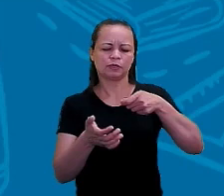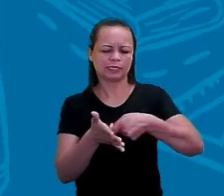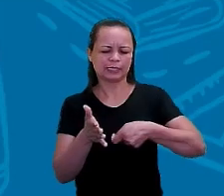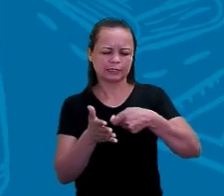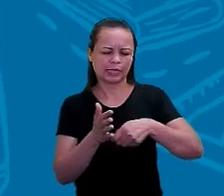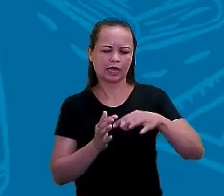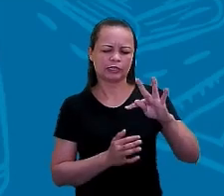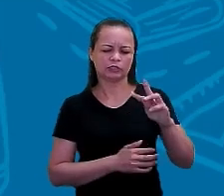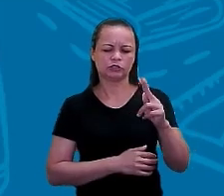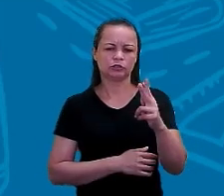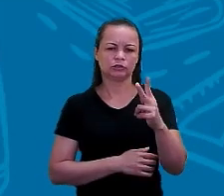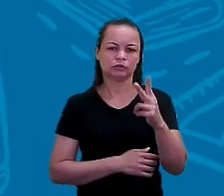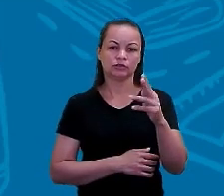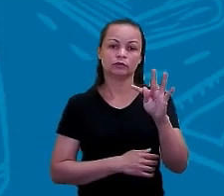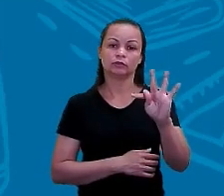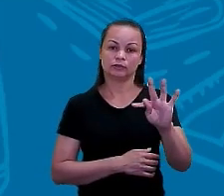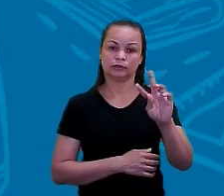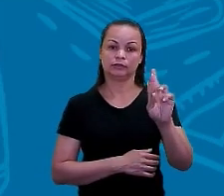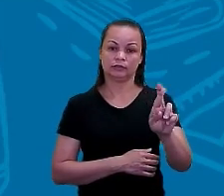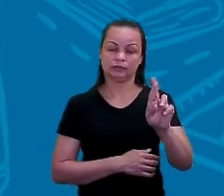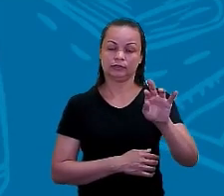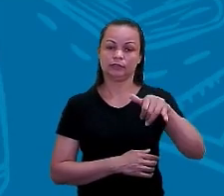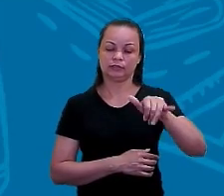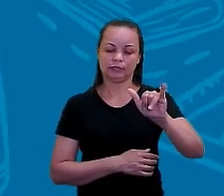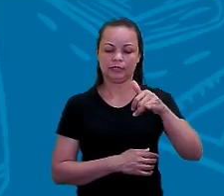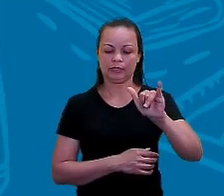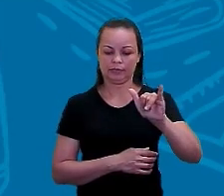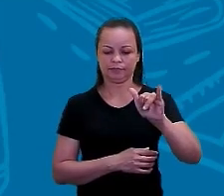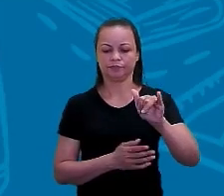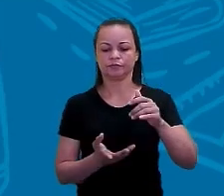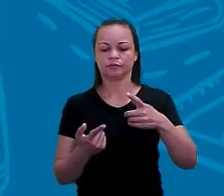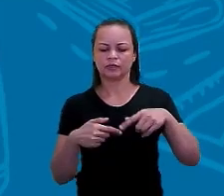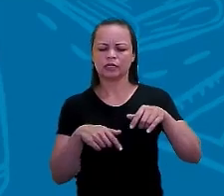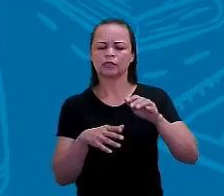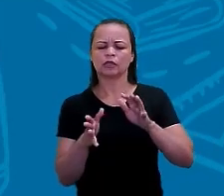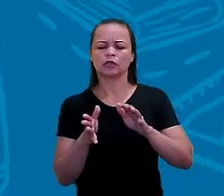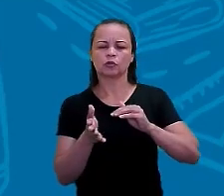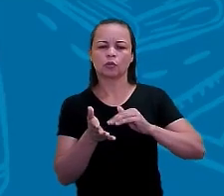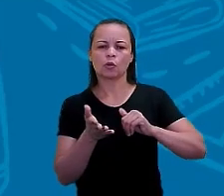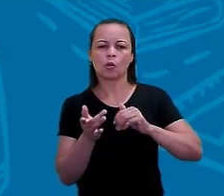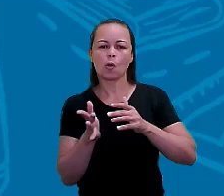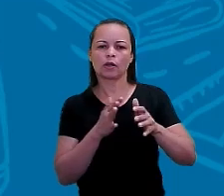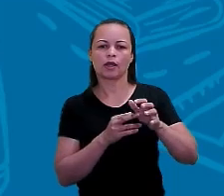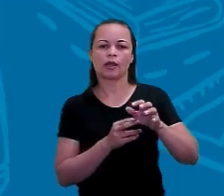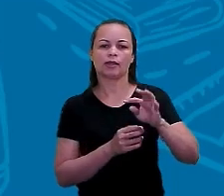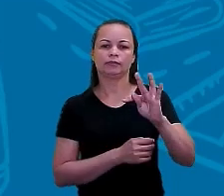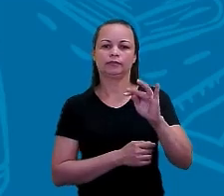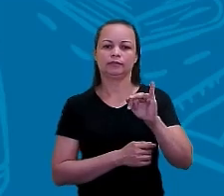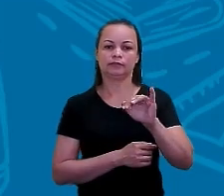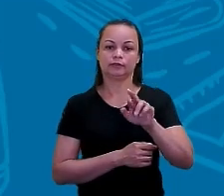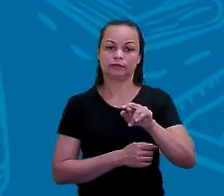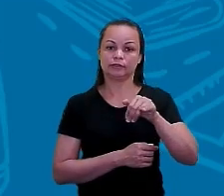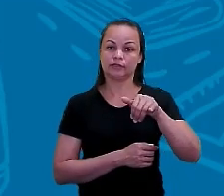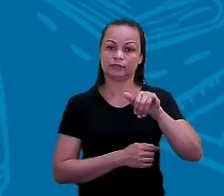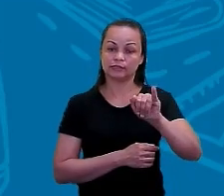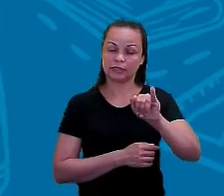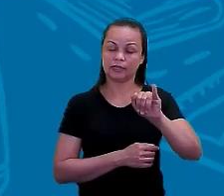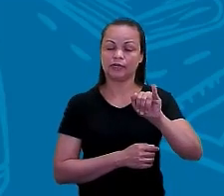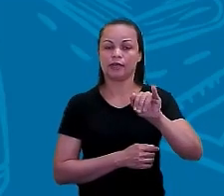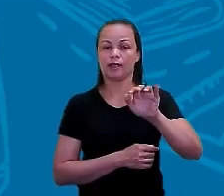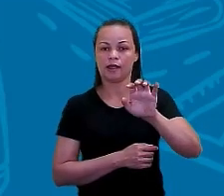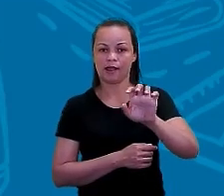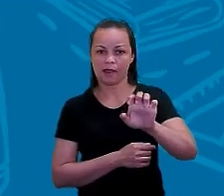Uma consoante. Então, tira a consoante e coloca I, e depois acrescenta ED. Aí fica